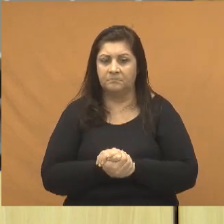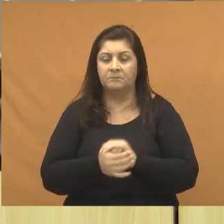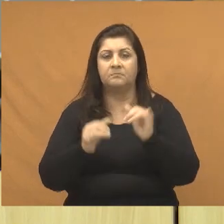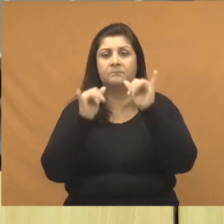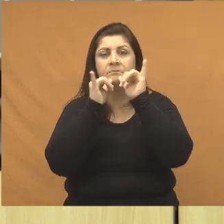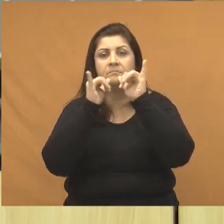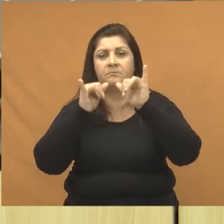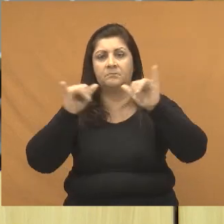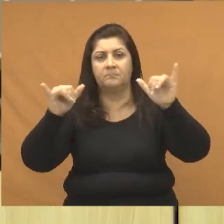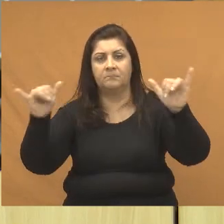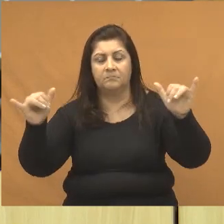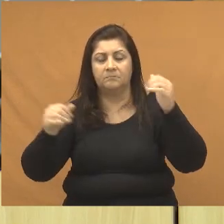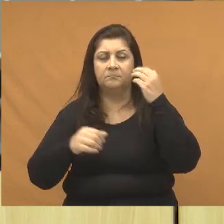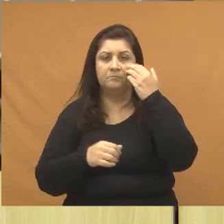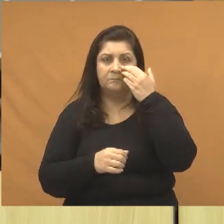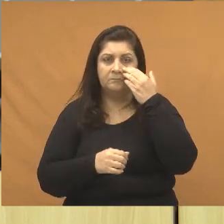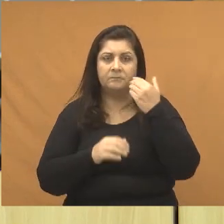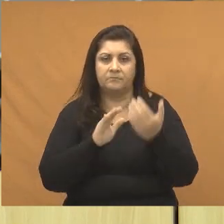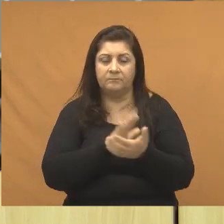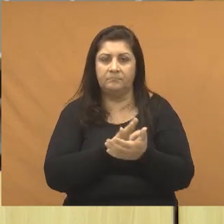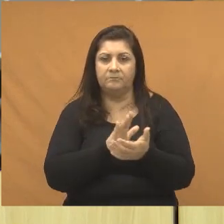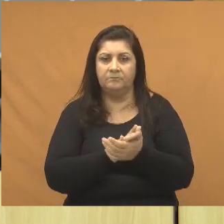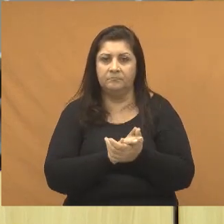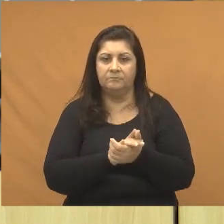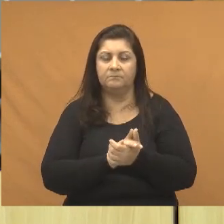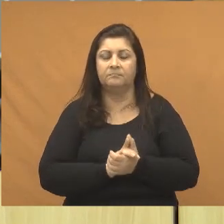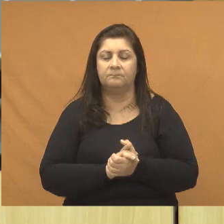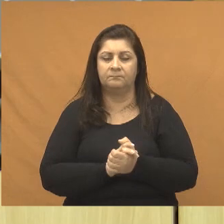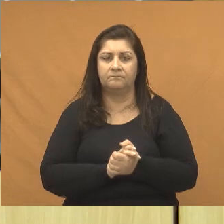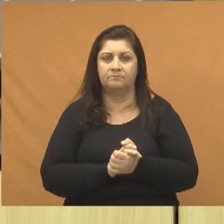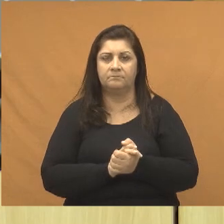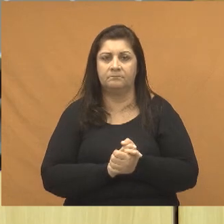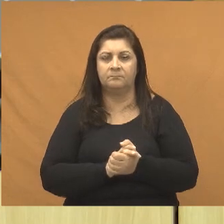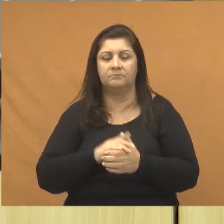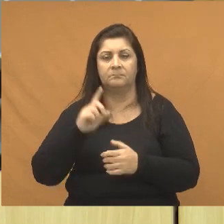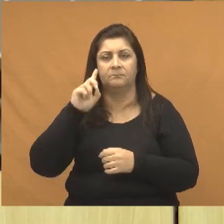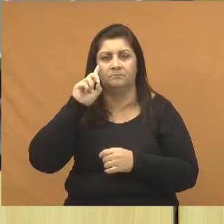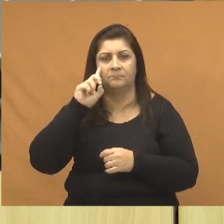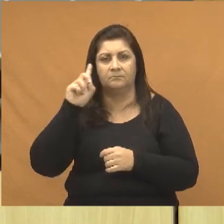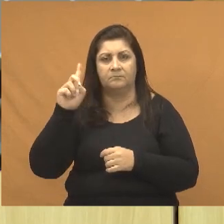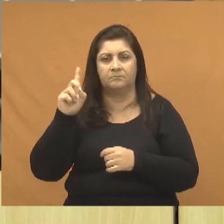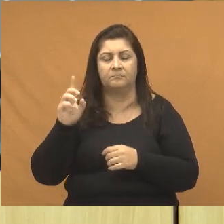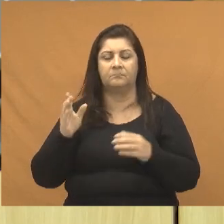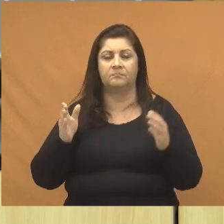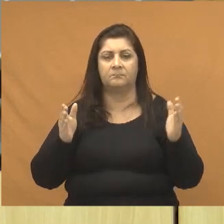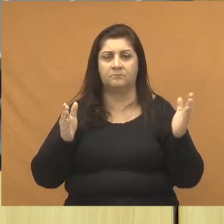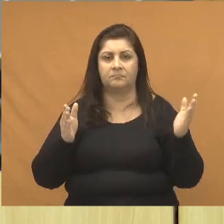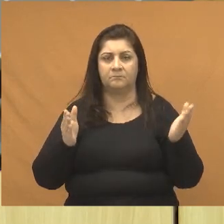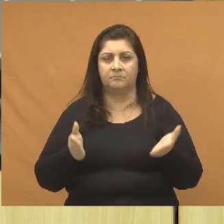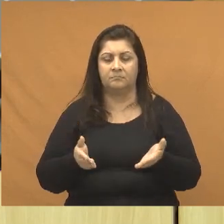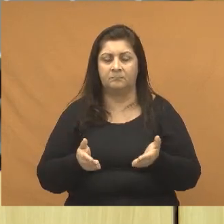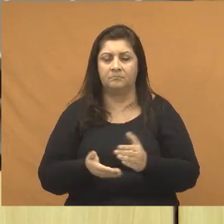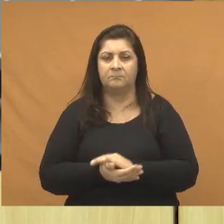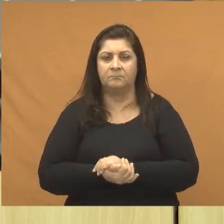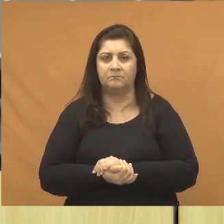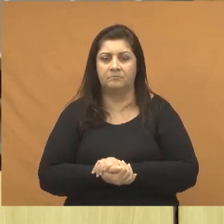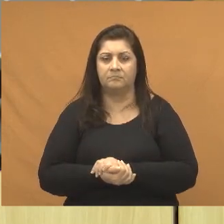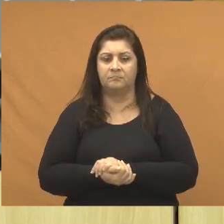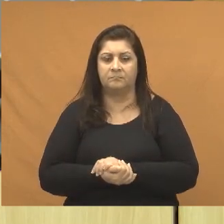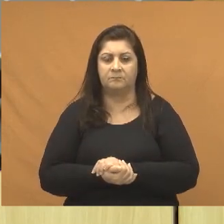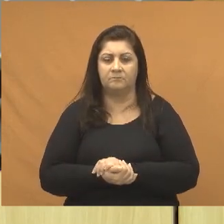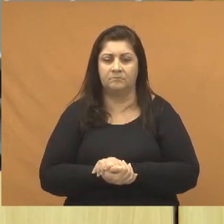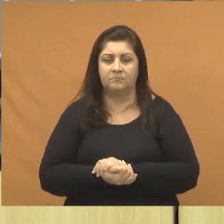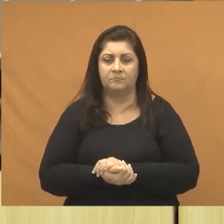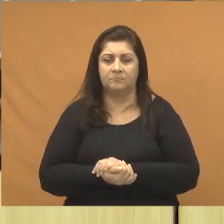para a divulgação da presente manifestação. Sala das Sessões, 22 de maio de